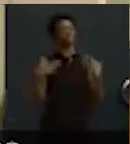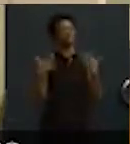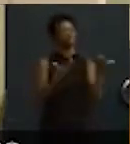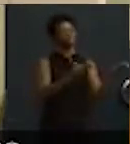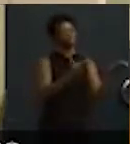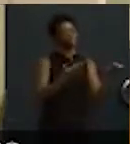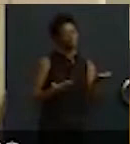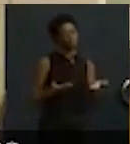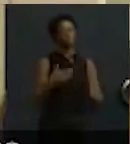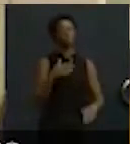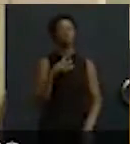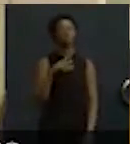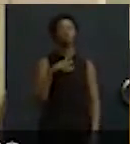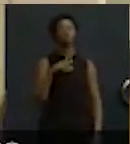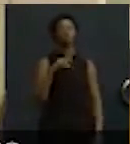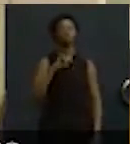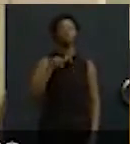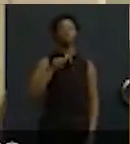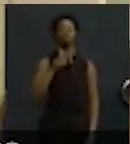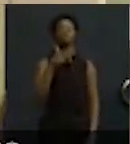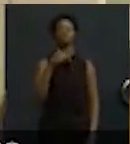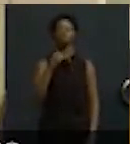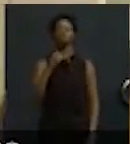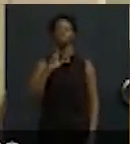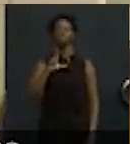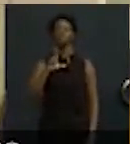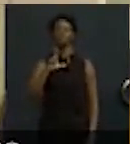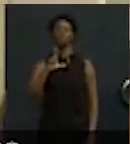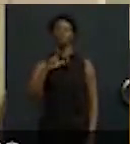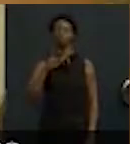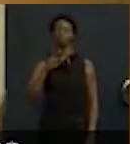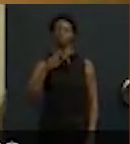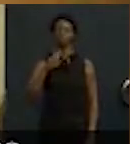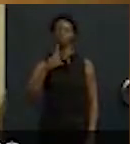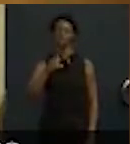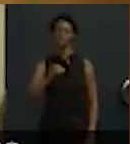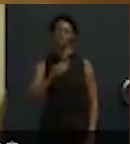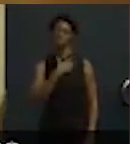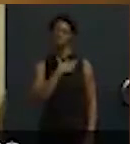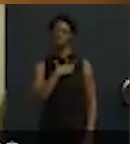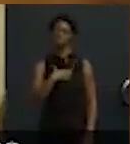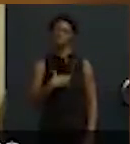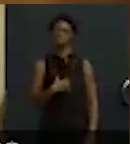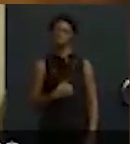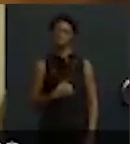Gentil Gibson Fernandes, para receber o colar de mérito do Ministério Público.